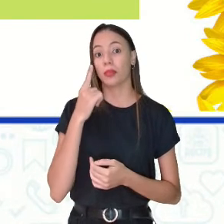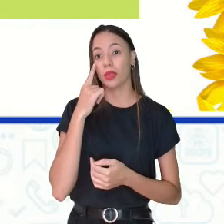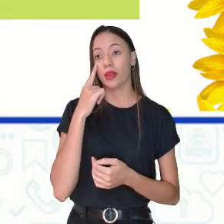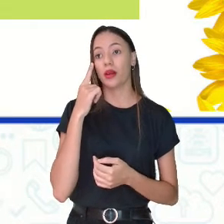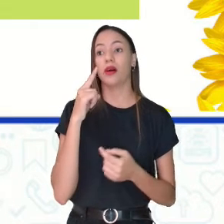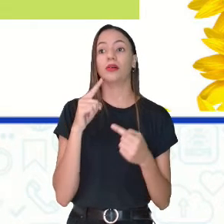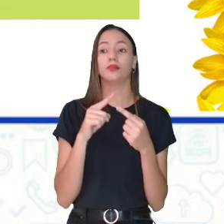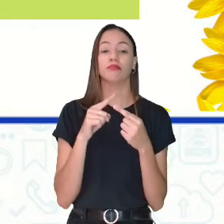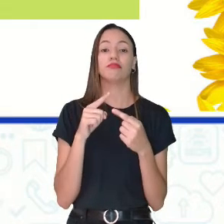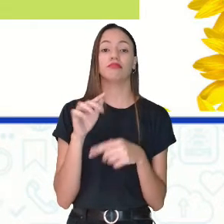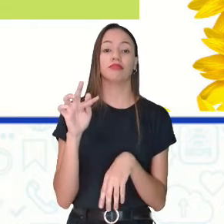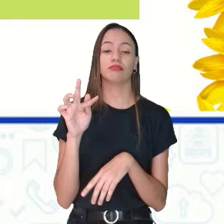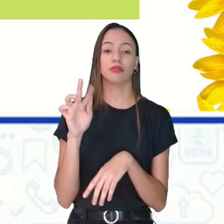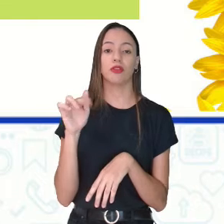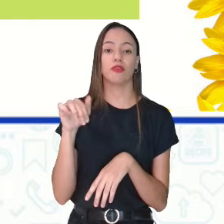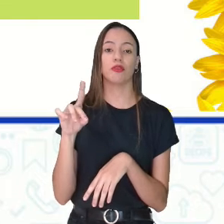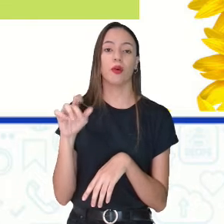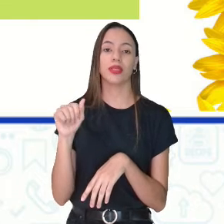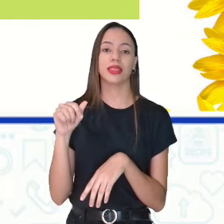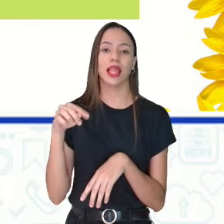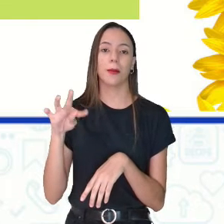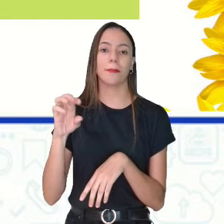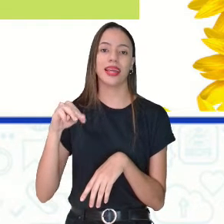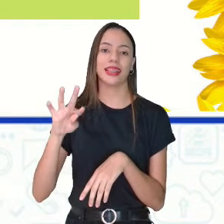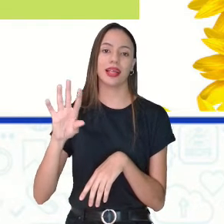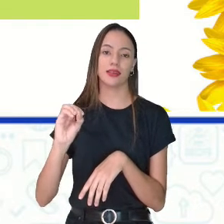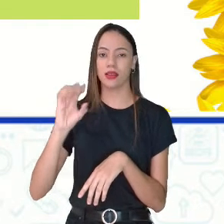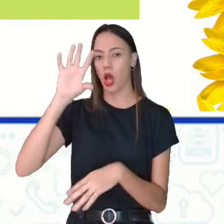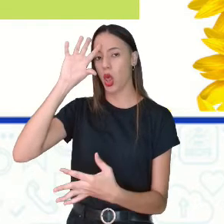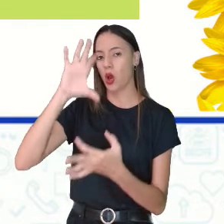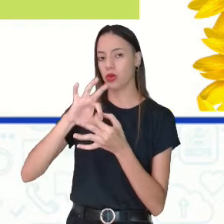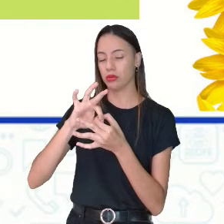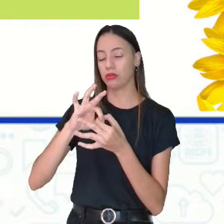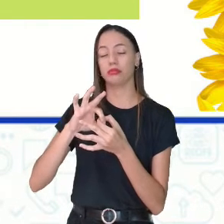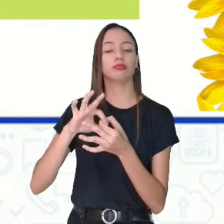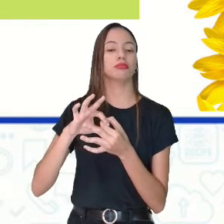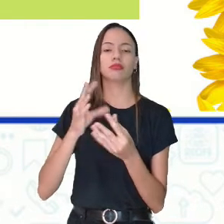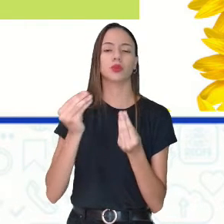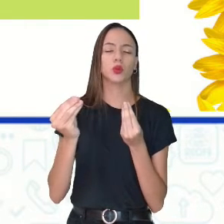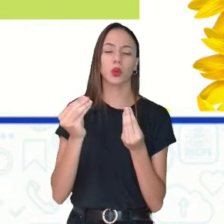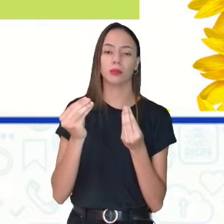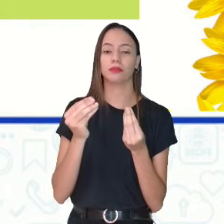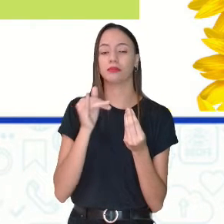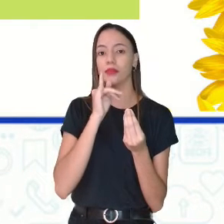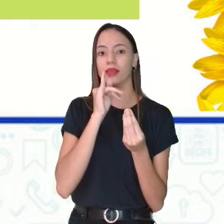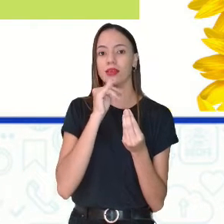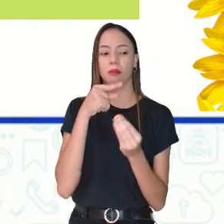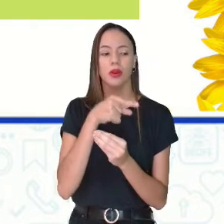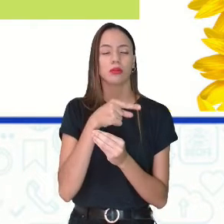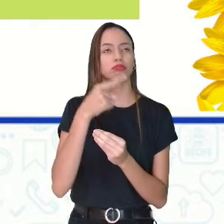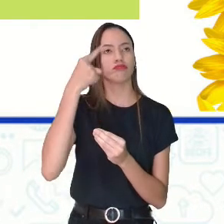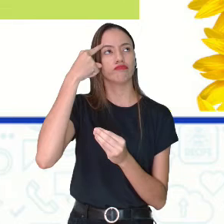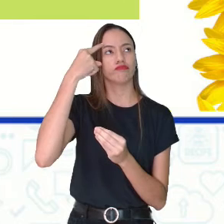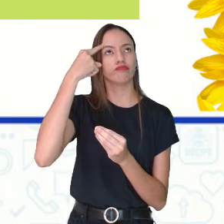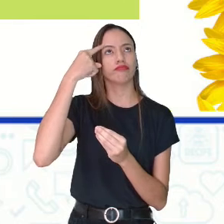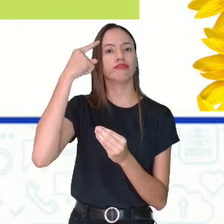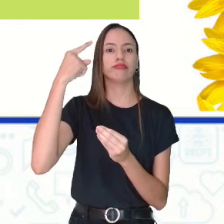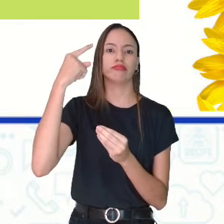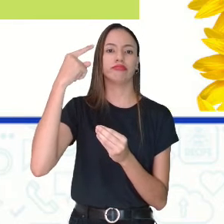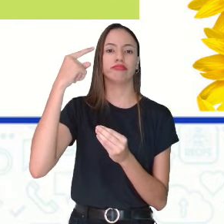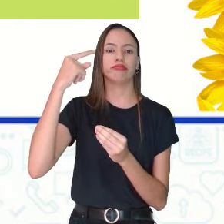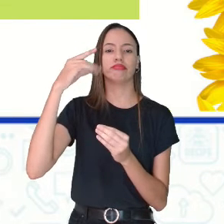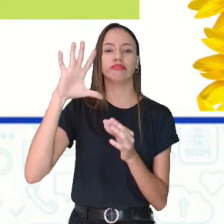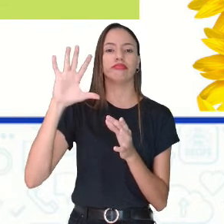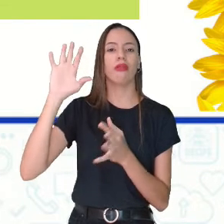fundamentação lógica. A argumentação, nesse caso, se baseia em operações de raciocínio lógico, tais como